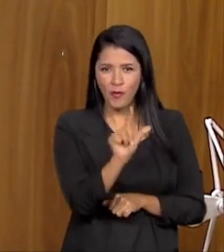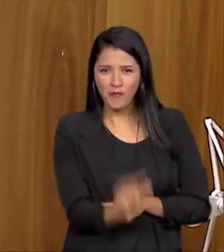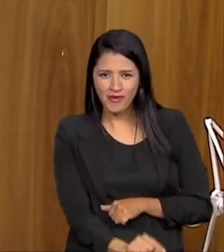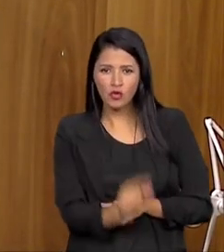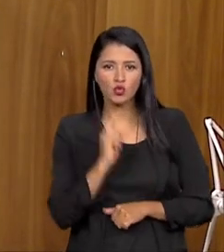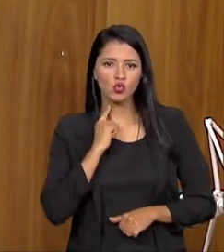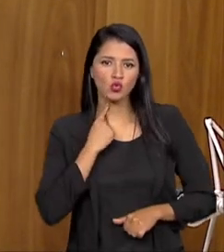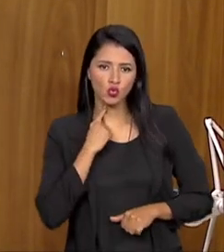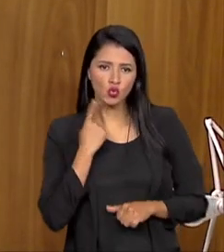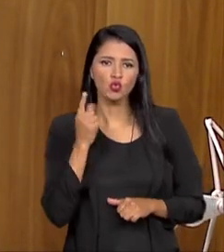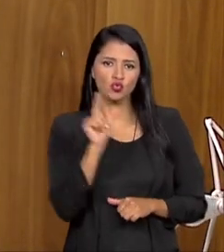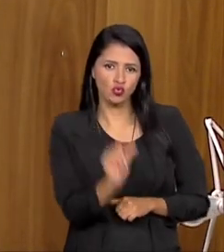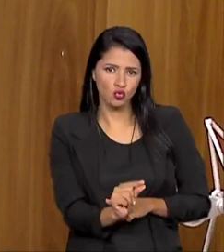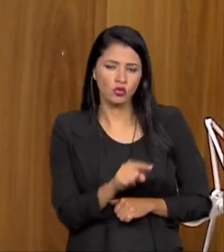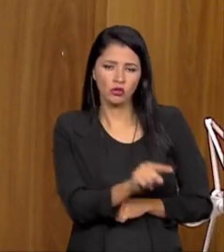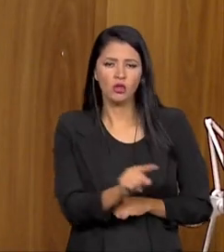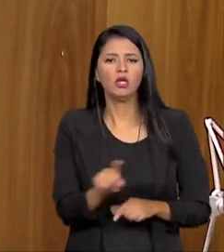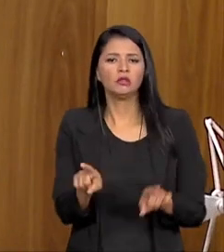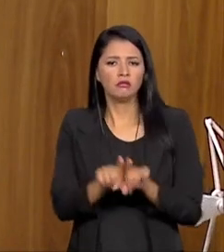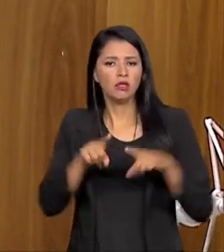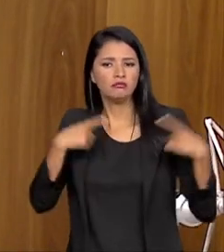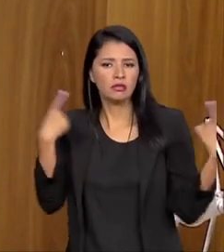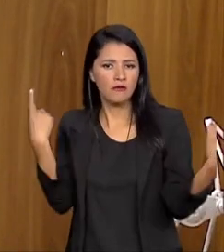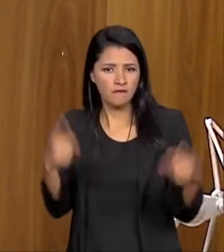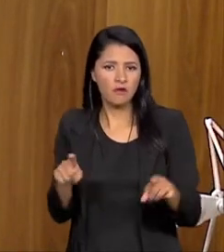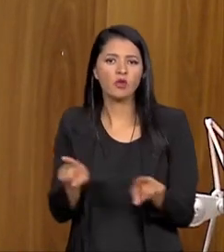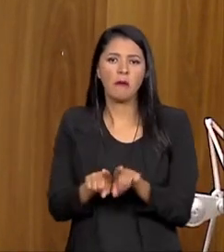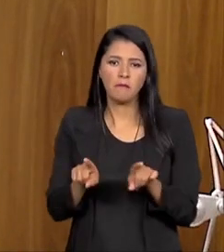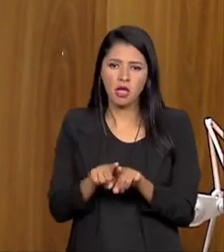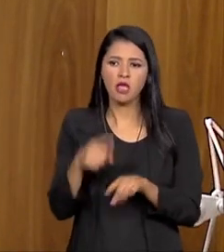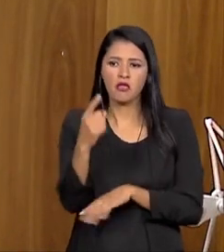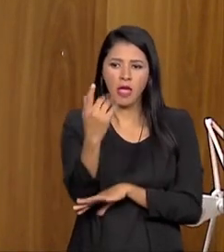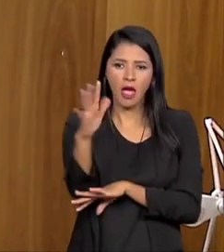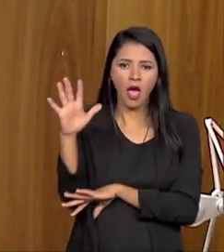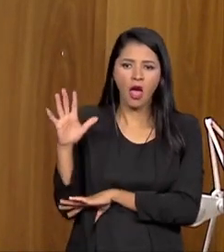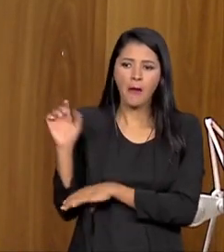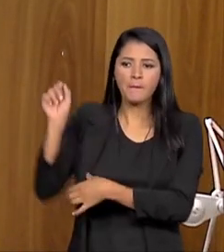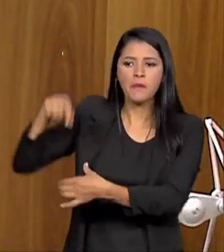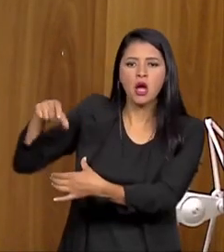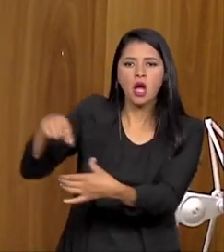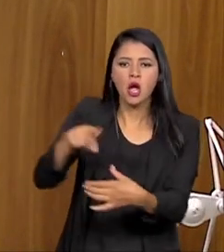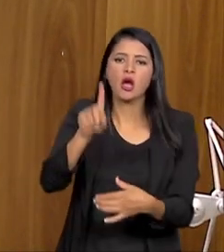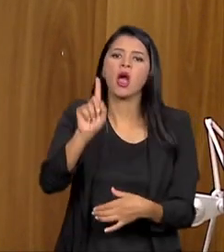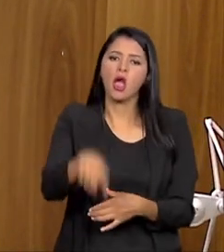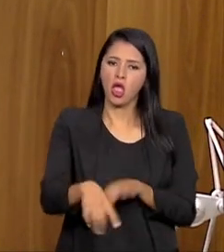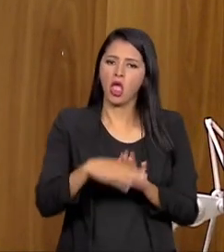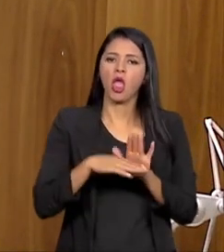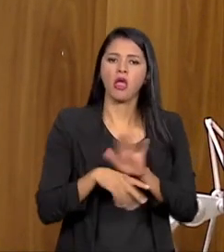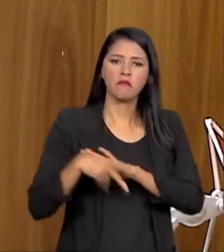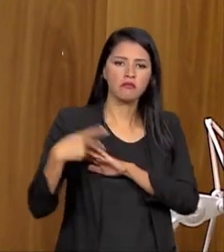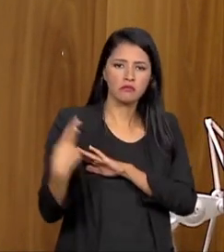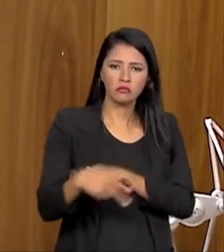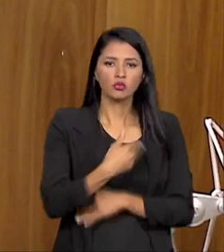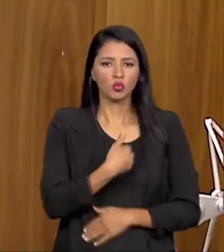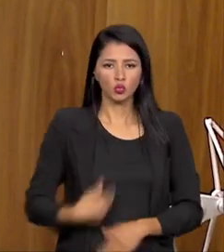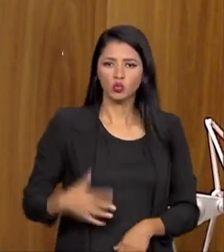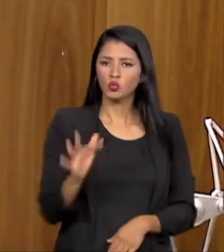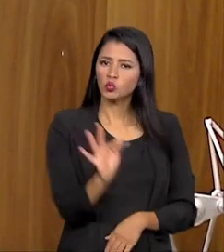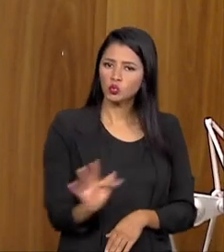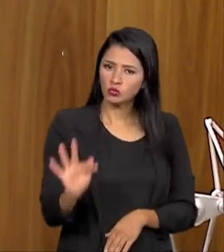e claro temos também um desafio de a regulação fundiária que também foi uma agenda bastante robusta no governo federal